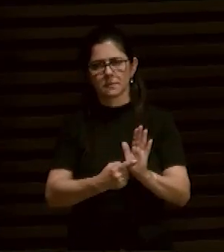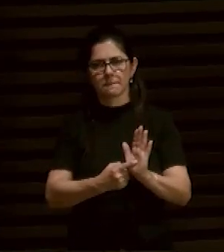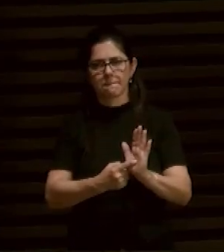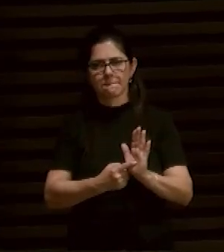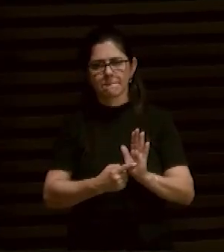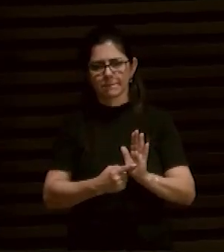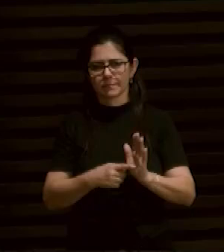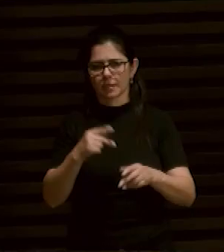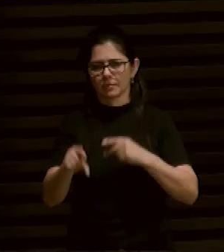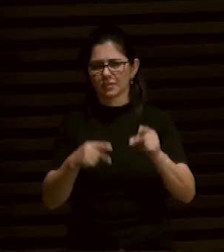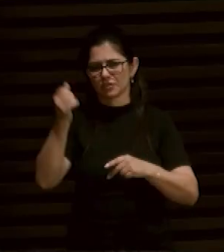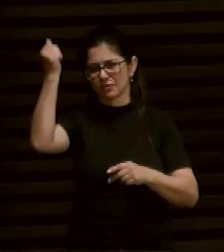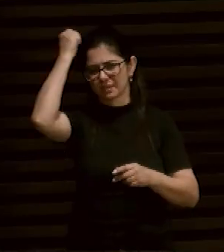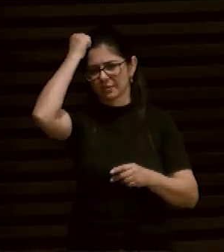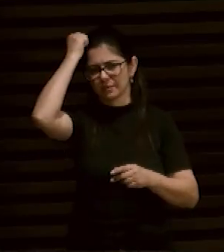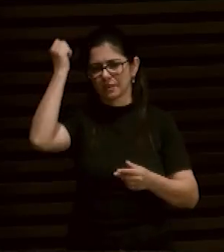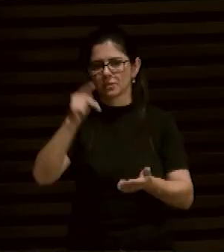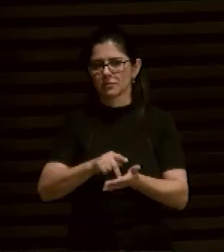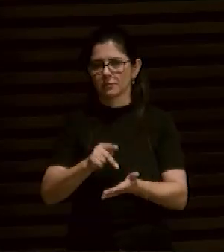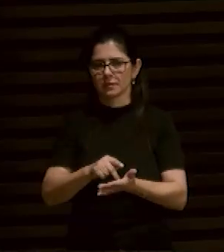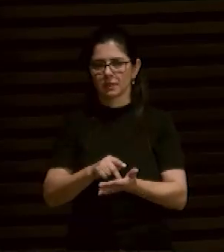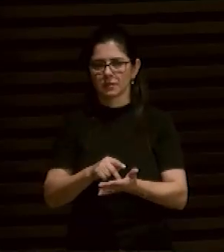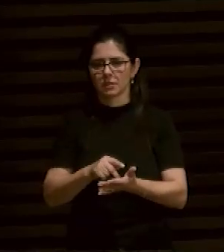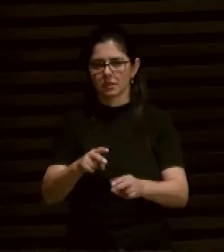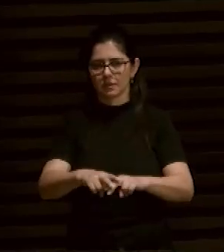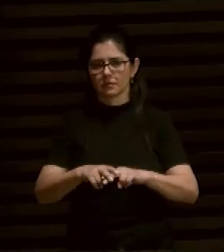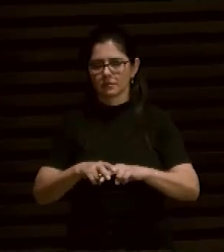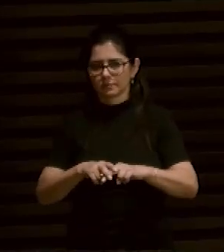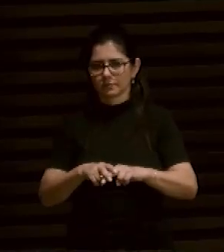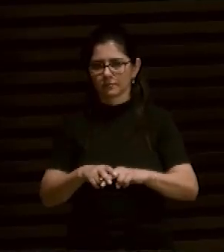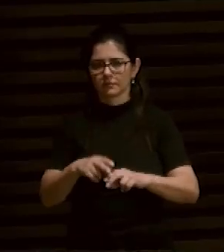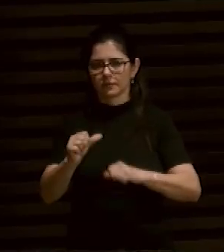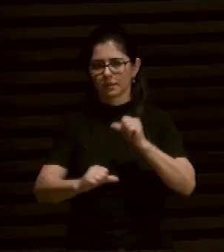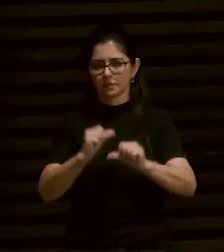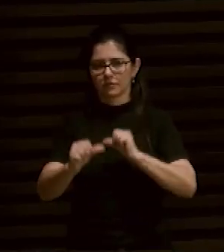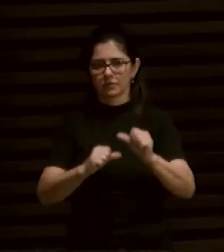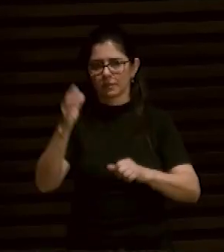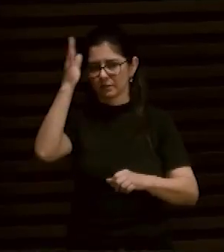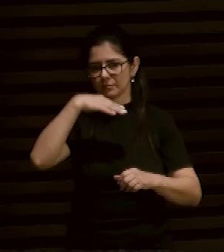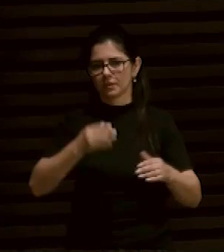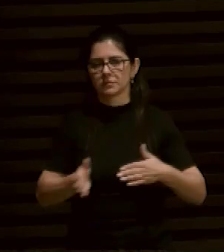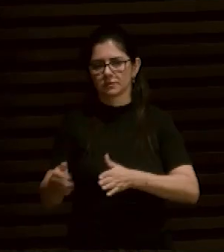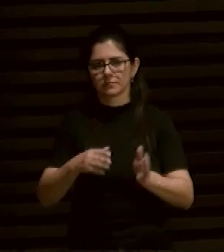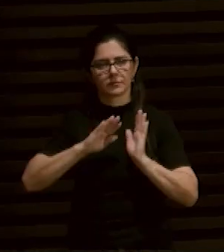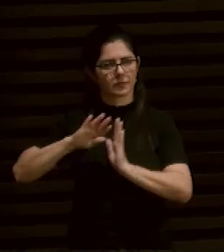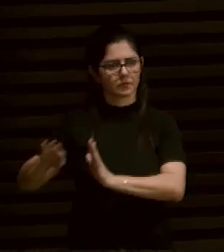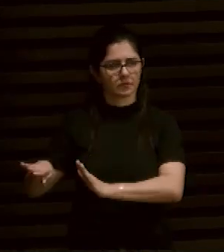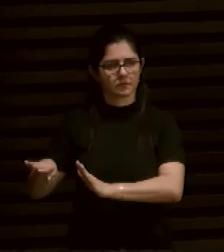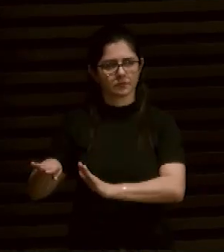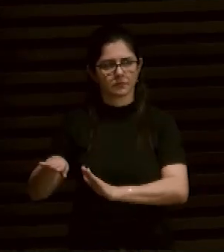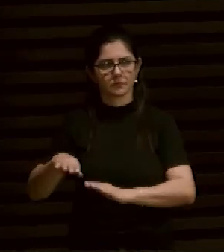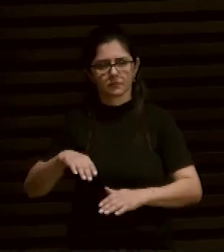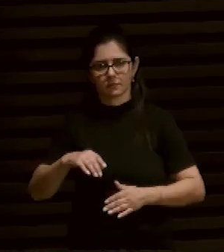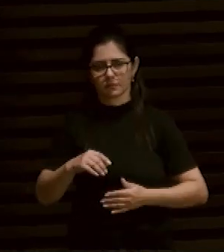por isso o seu mau caminho mudou. E foi a partir desse momento, meus irmãos, que Deus viu o que fizeram e Deus mudou